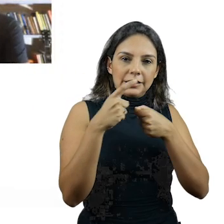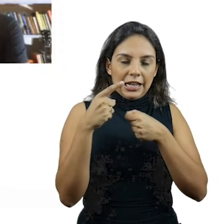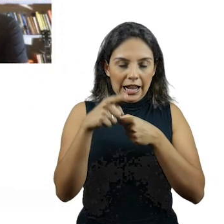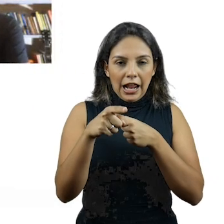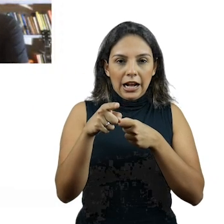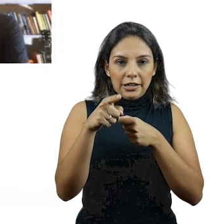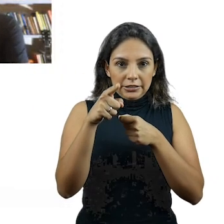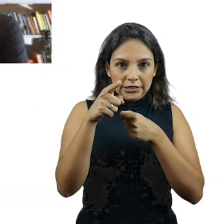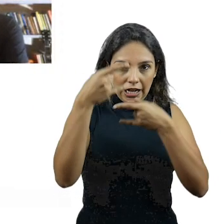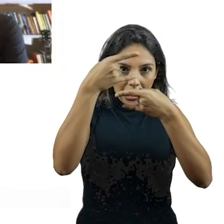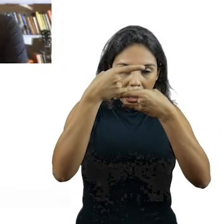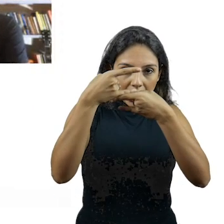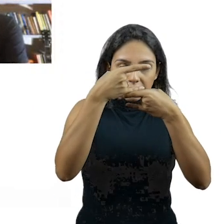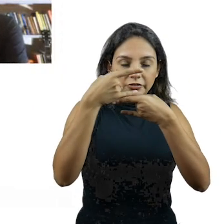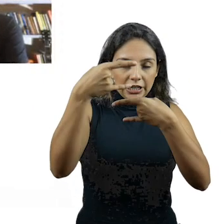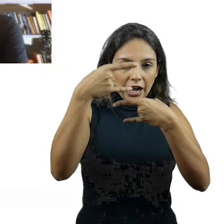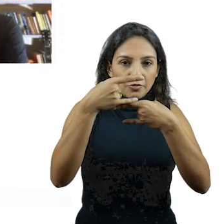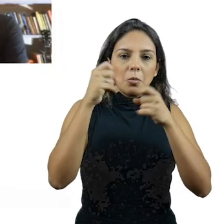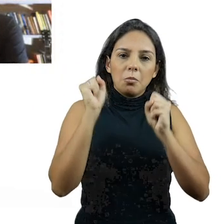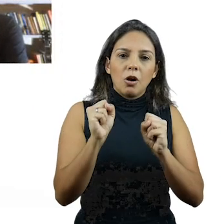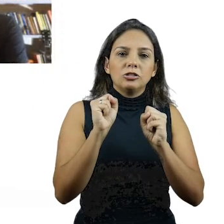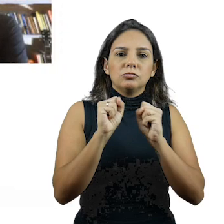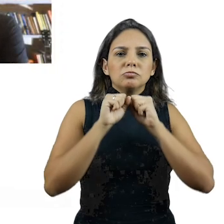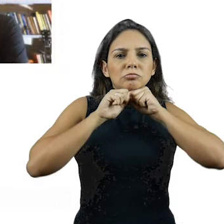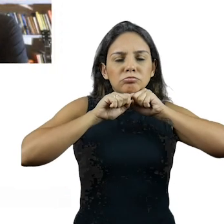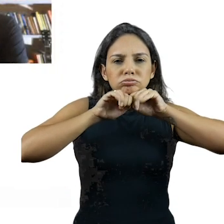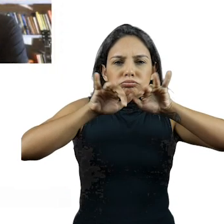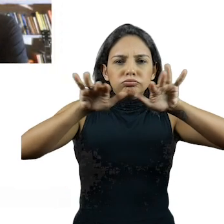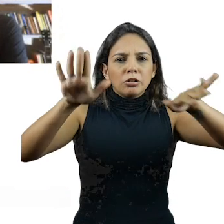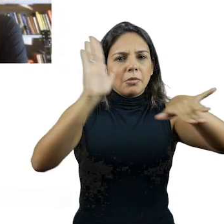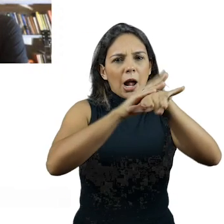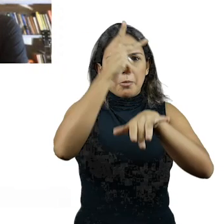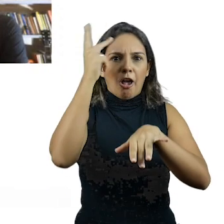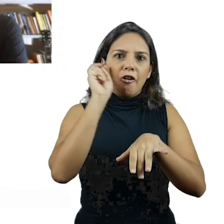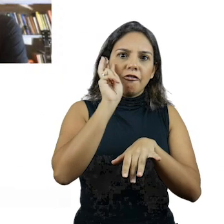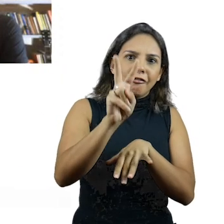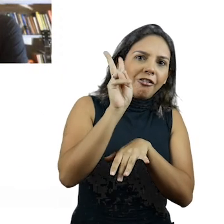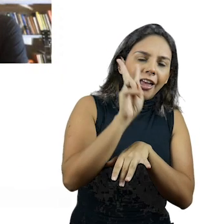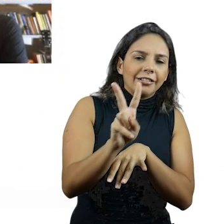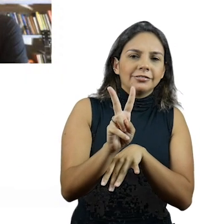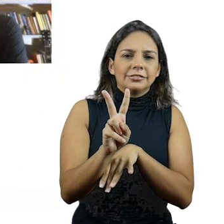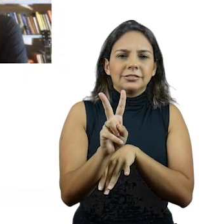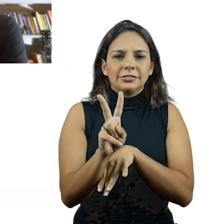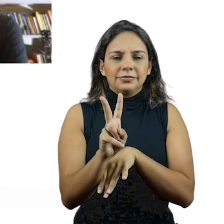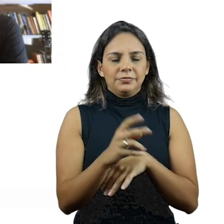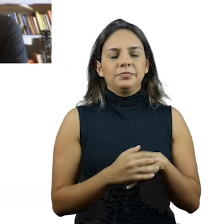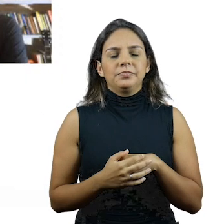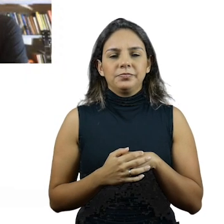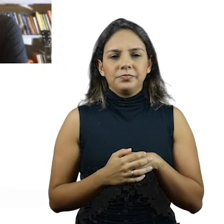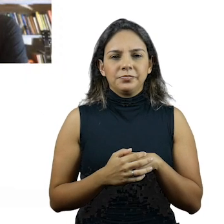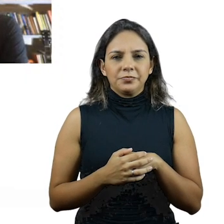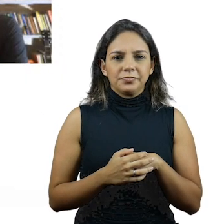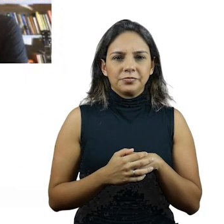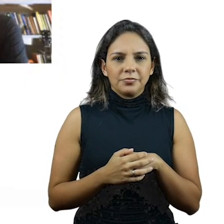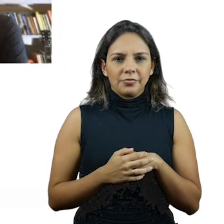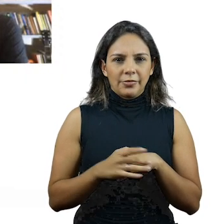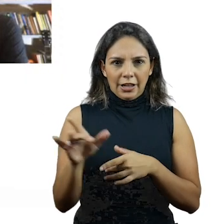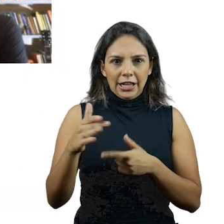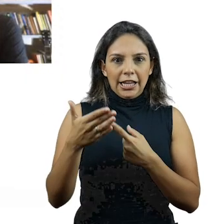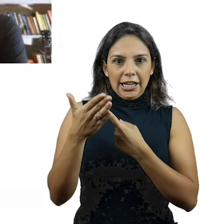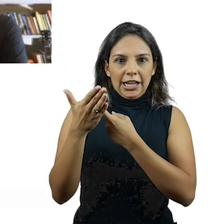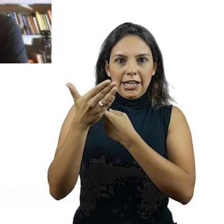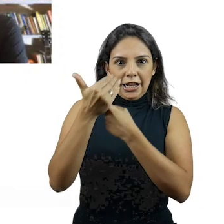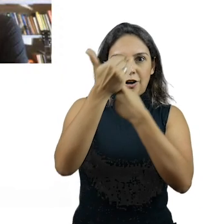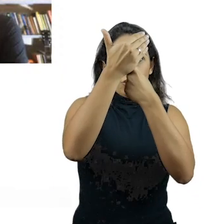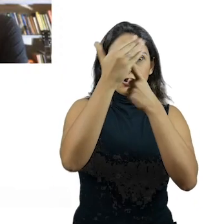Papo possam ir aí o máximo possível que os recursos tecnológicos e cibernéticos